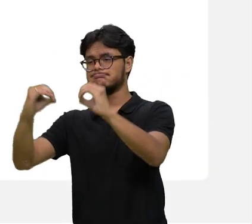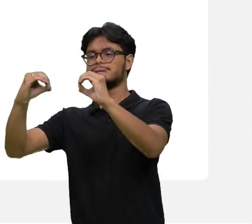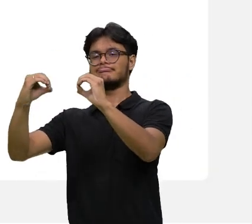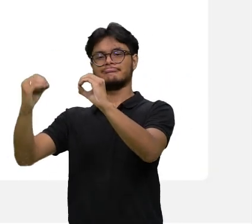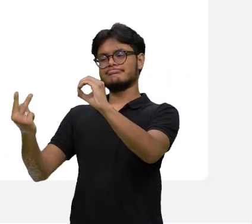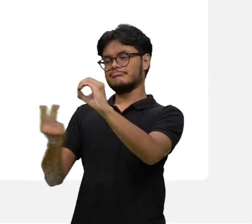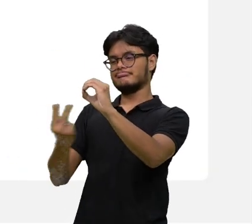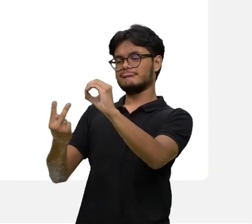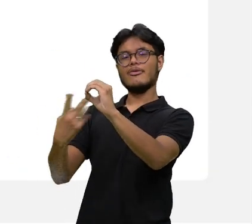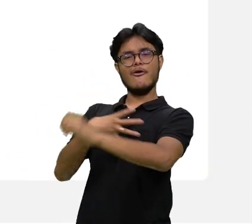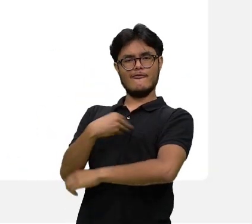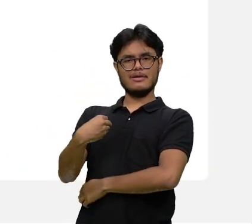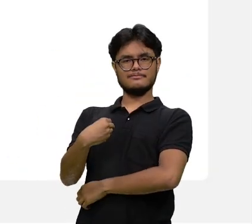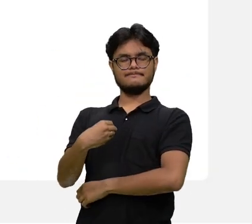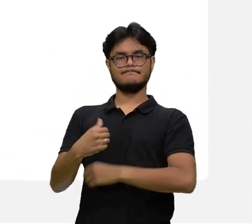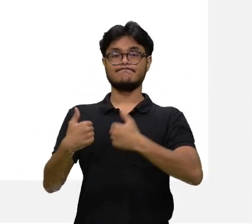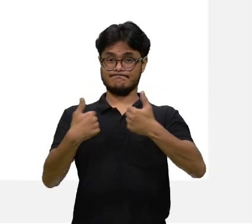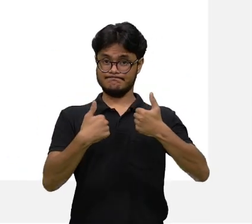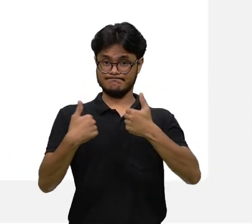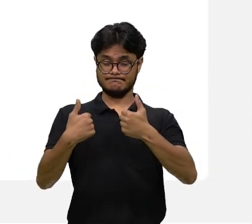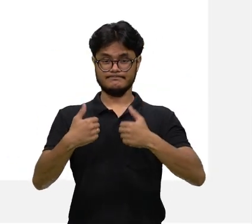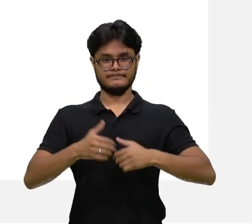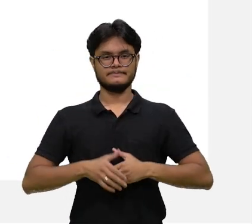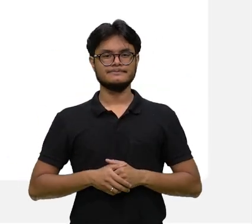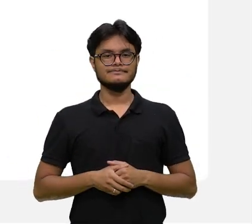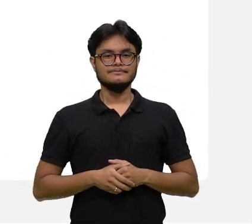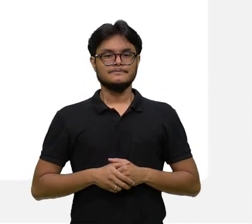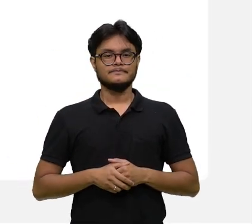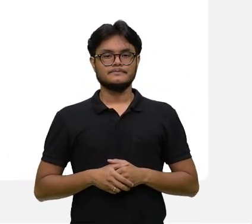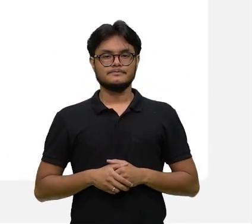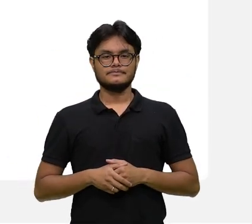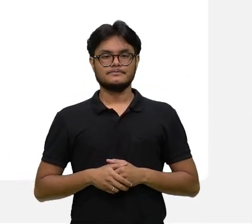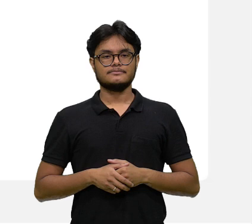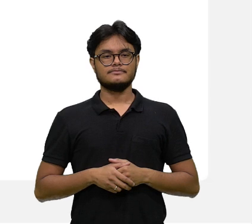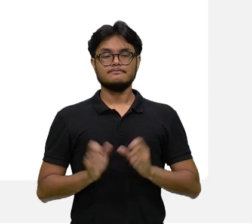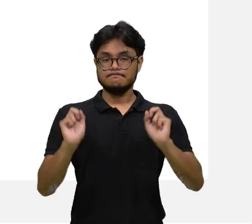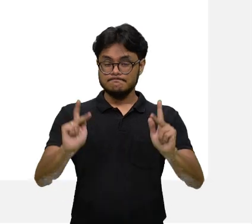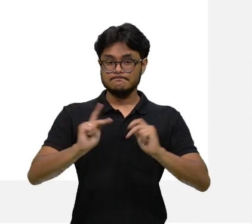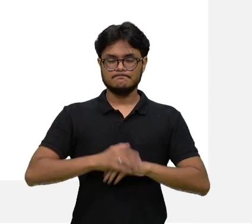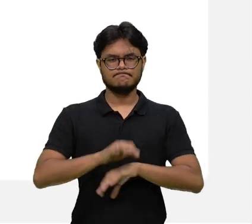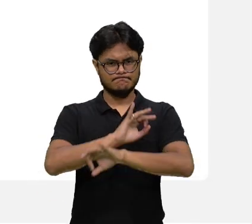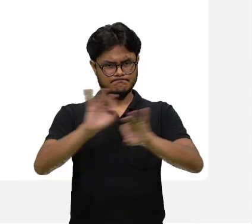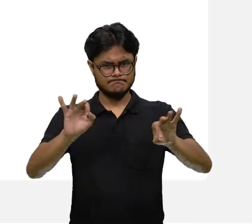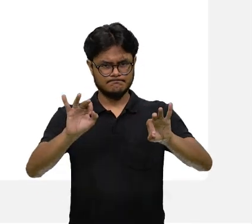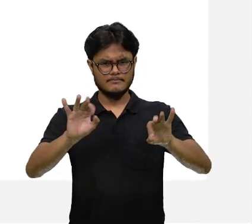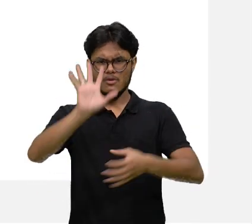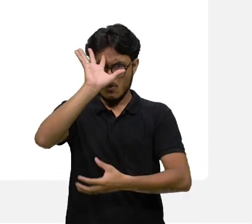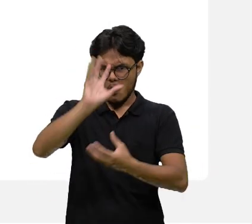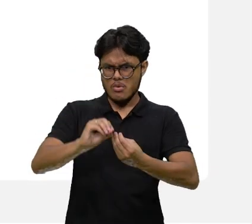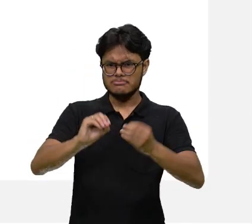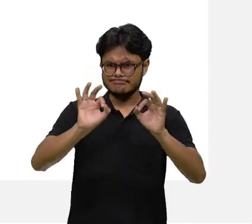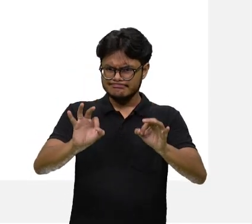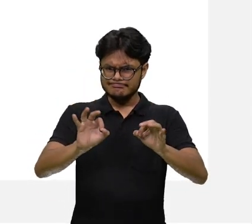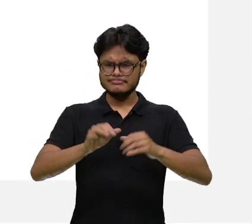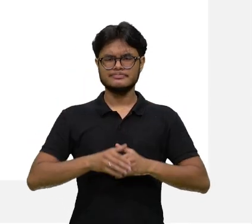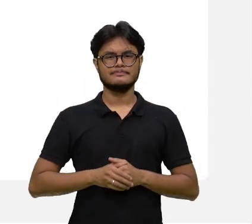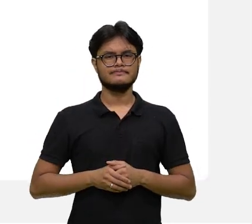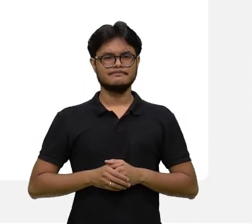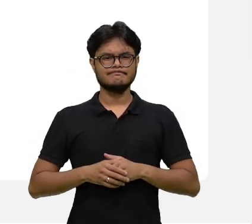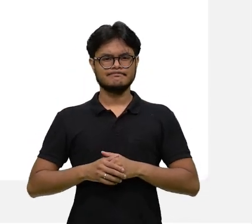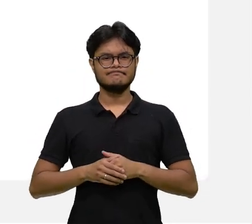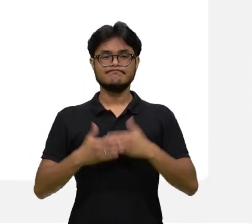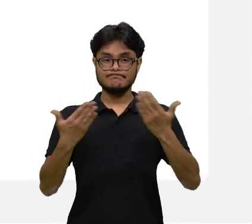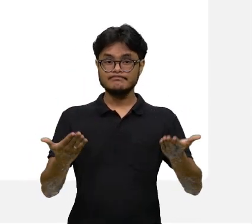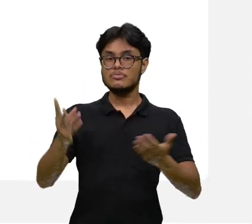dizigóticos são originados de 2 ovos e 2 zigotos. Beleza aí? Entenderam isso aí, pessoal? Valeu? Então